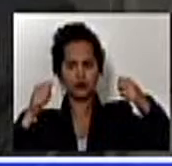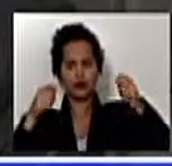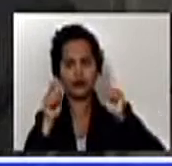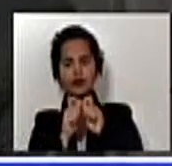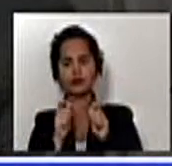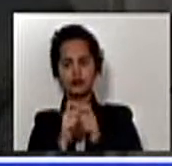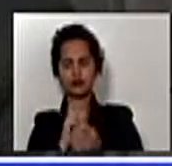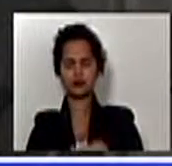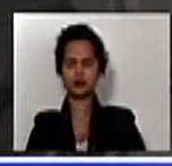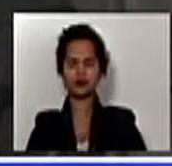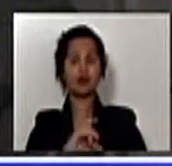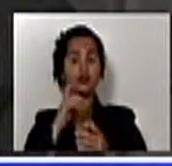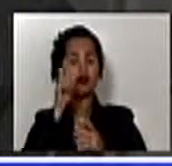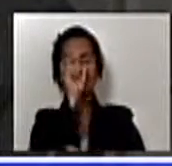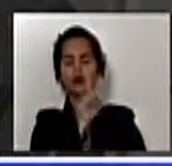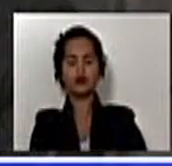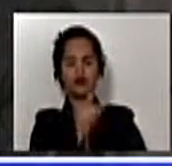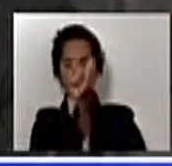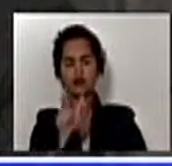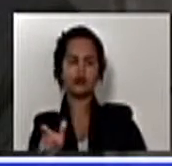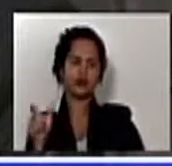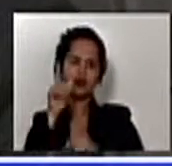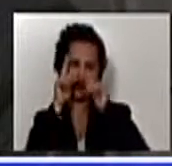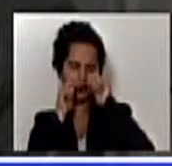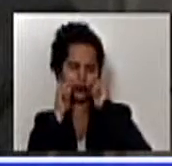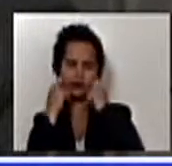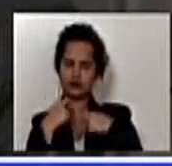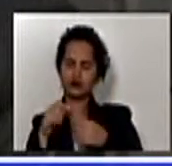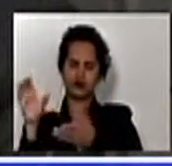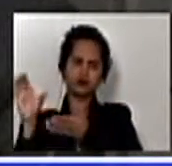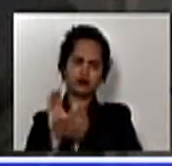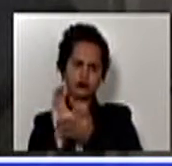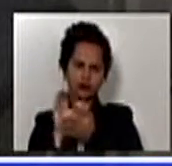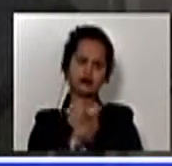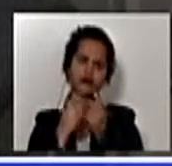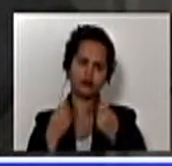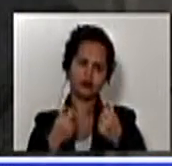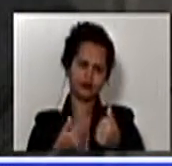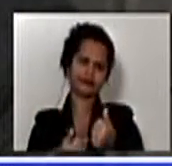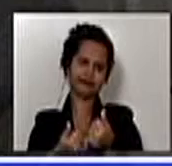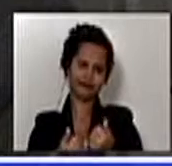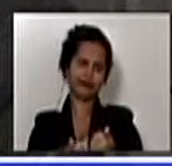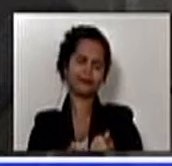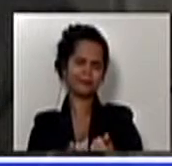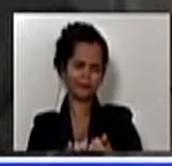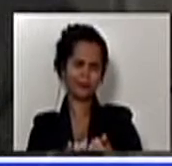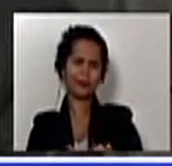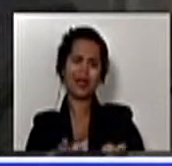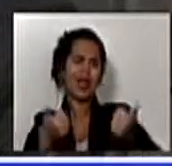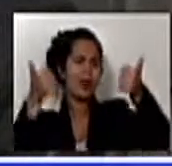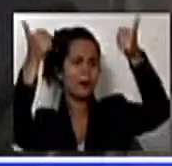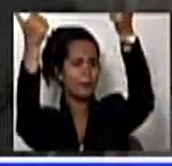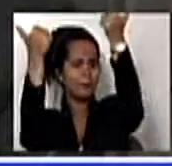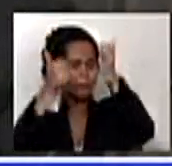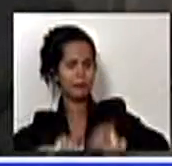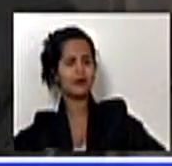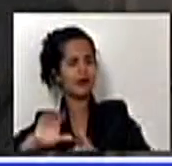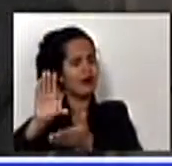necessidades do alagoano. É o pior orçamento do